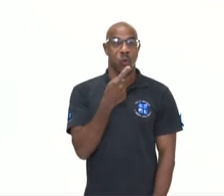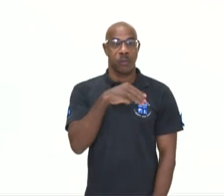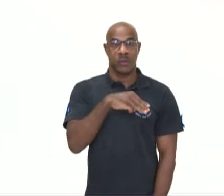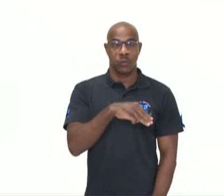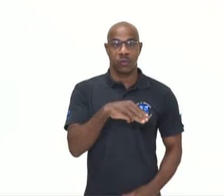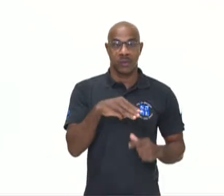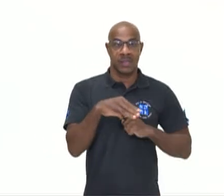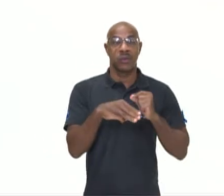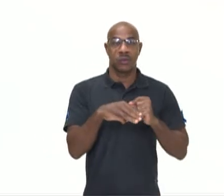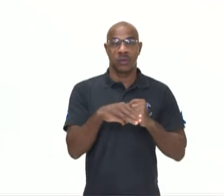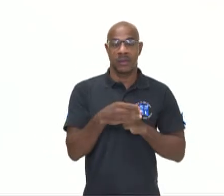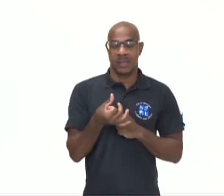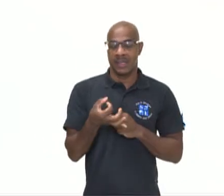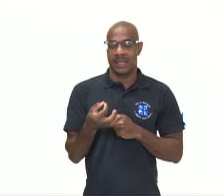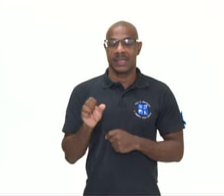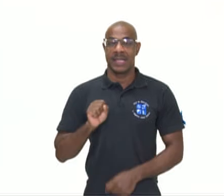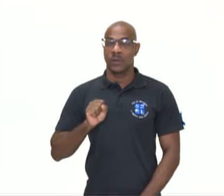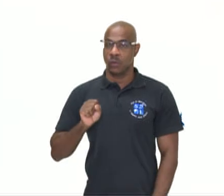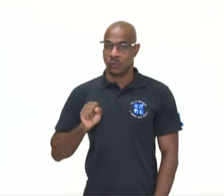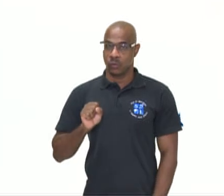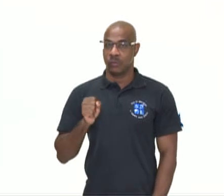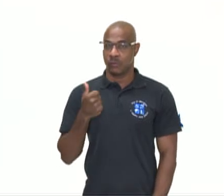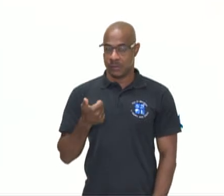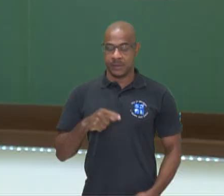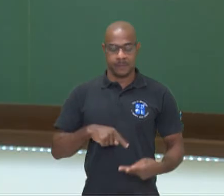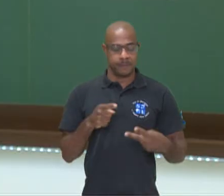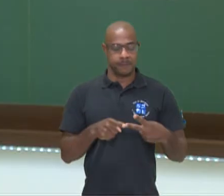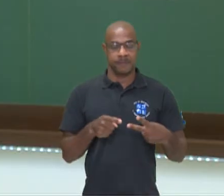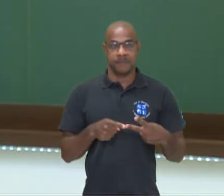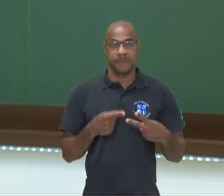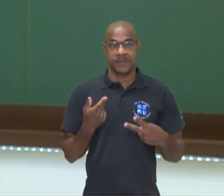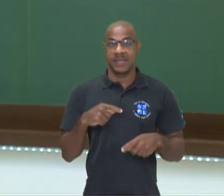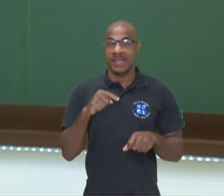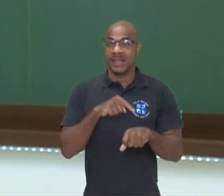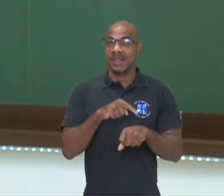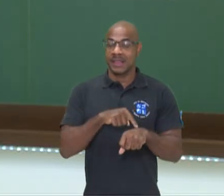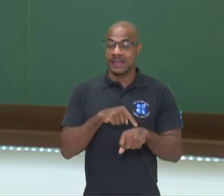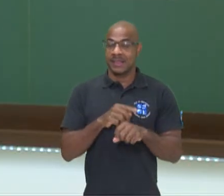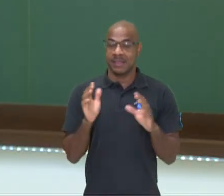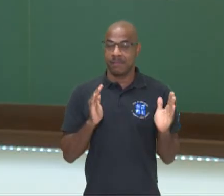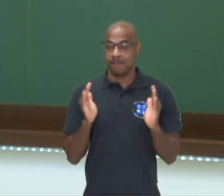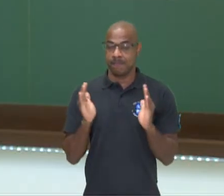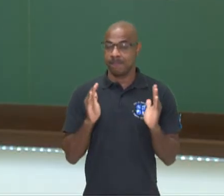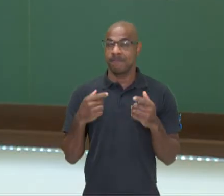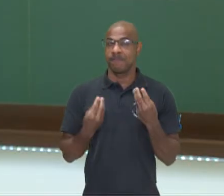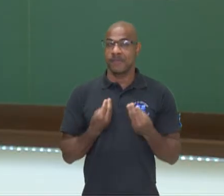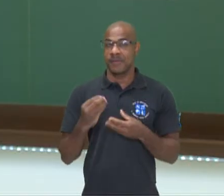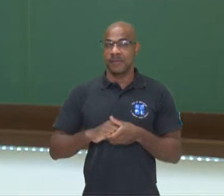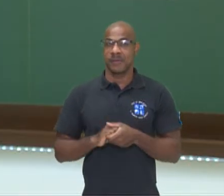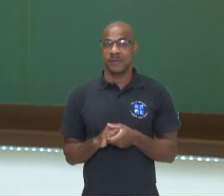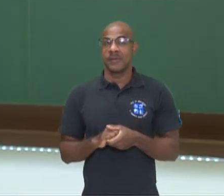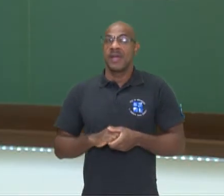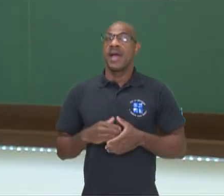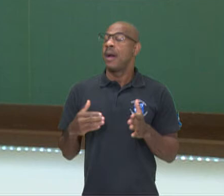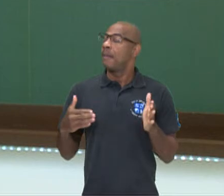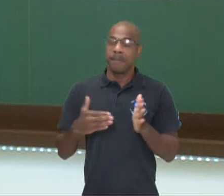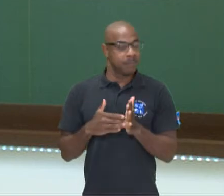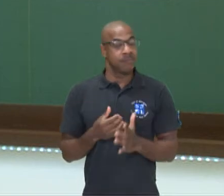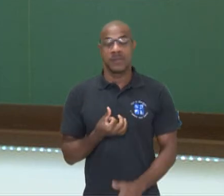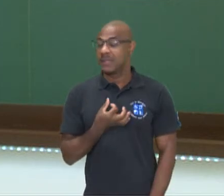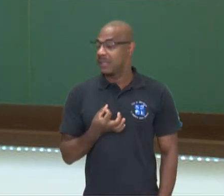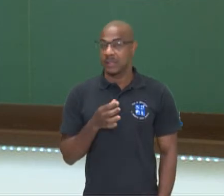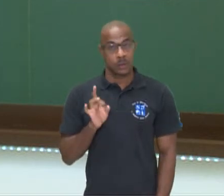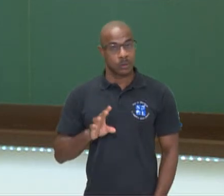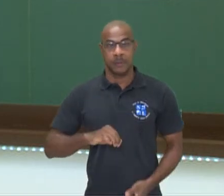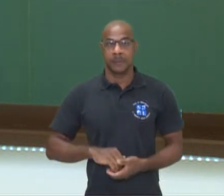tenho 60 segundos, ok? Quando se fala do tempo, o valor maior, o máximo é 60, tá